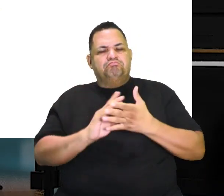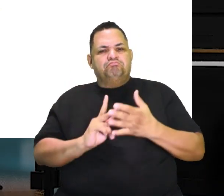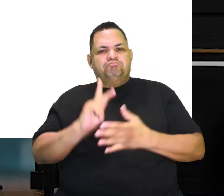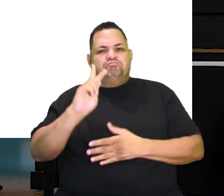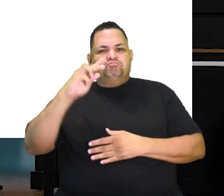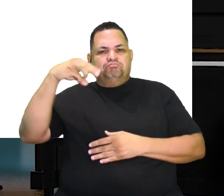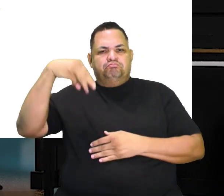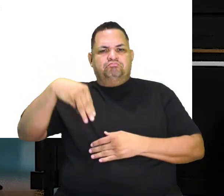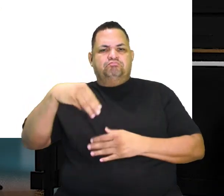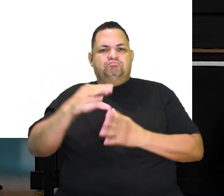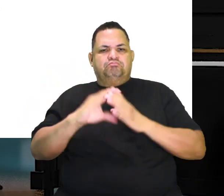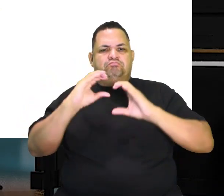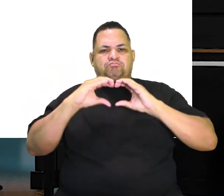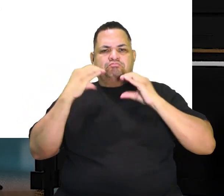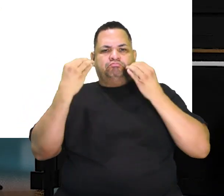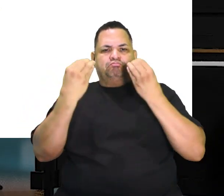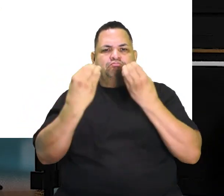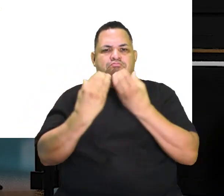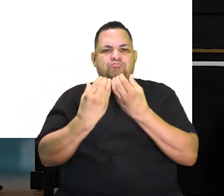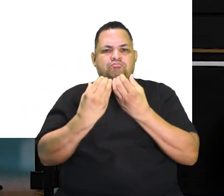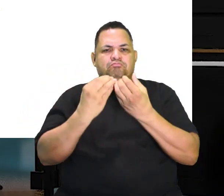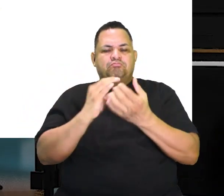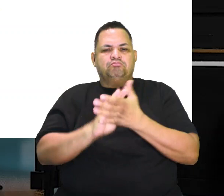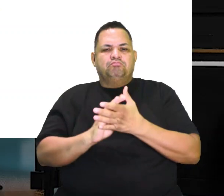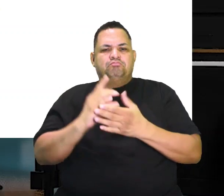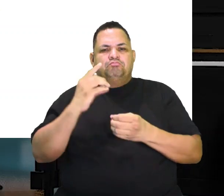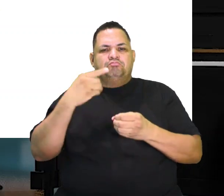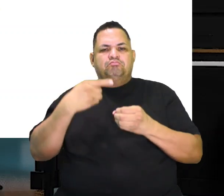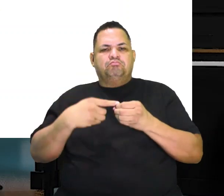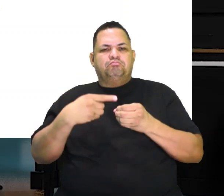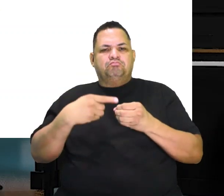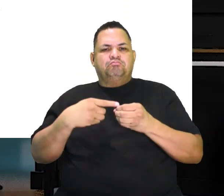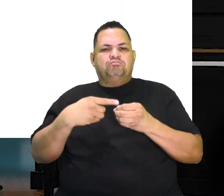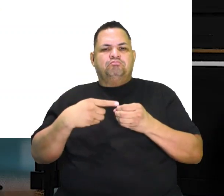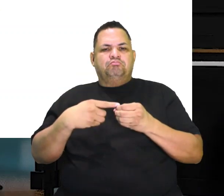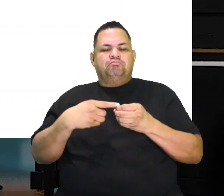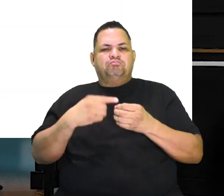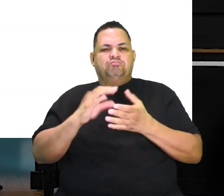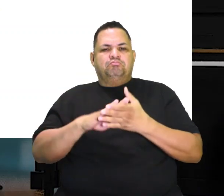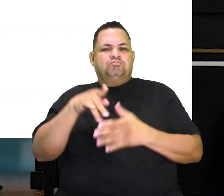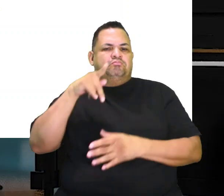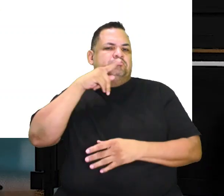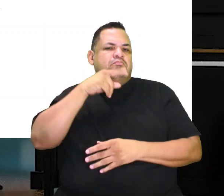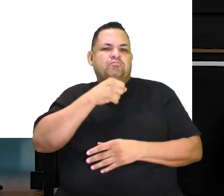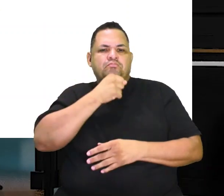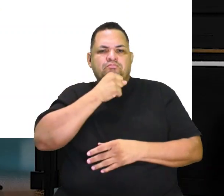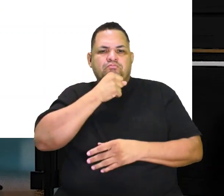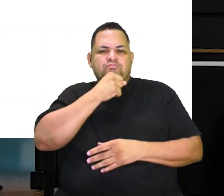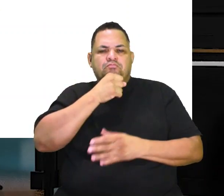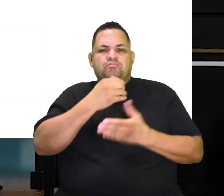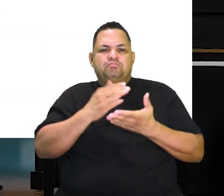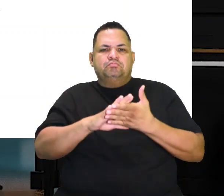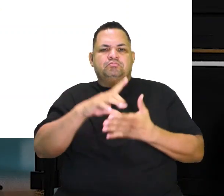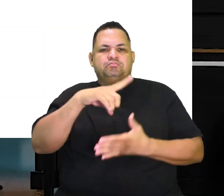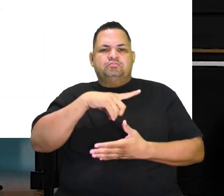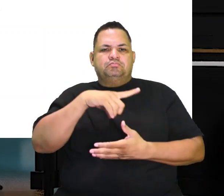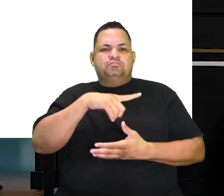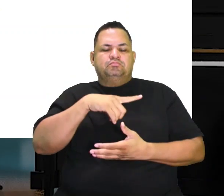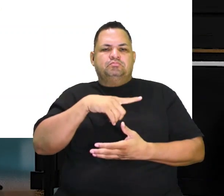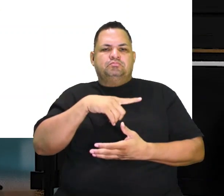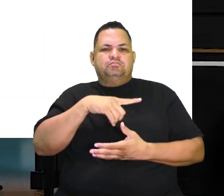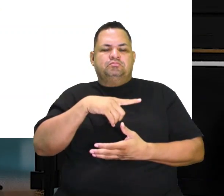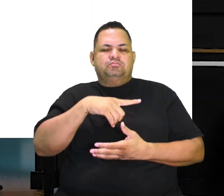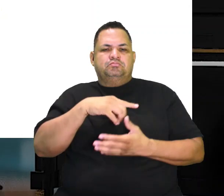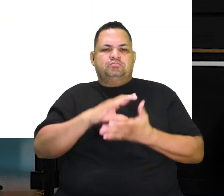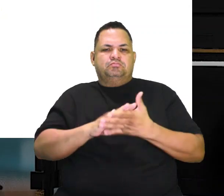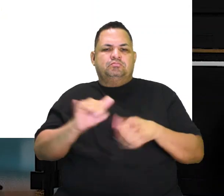numa comunidade, chamamos de distrito, né? Alguns distritos de Porto Velho, vamos ver muitas diferenças